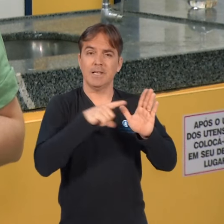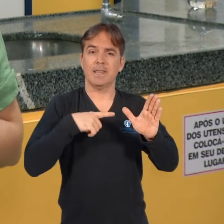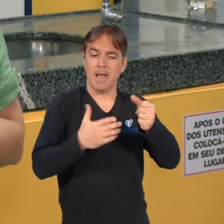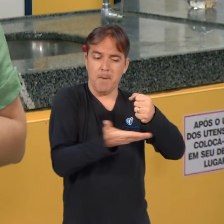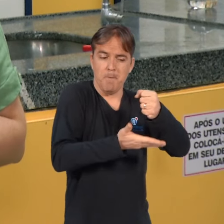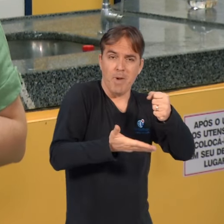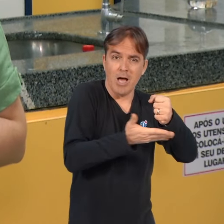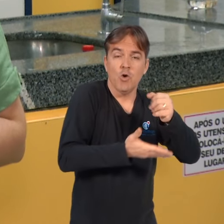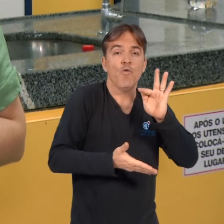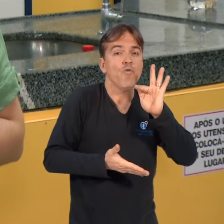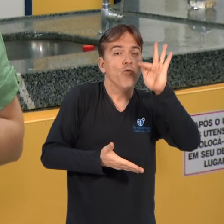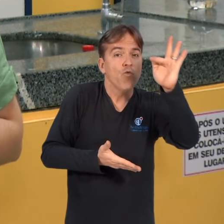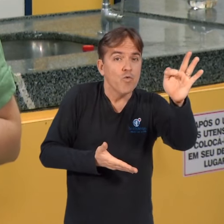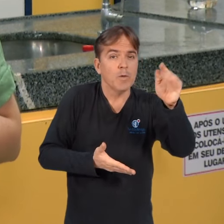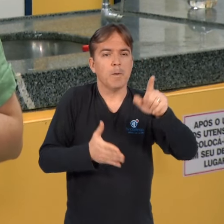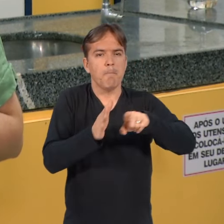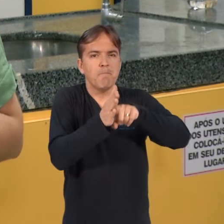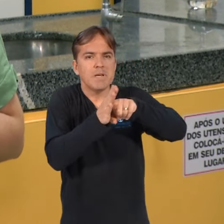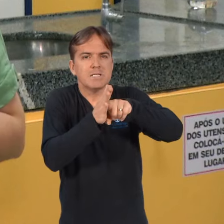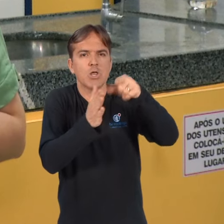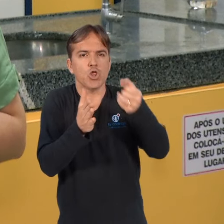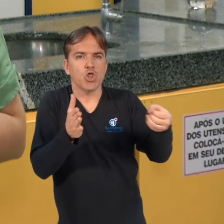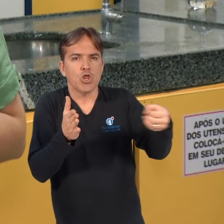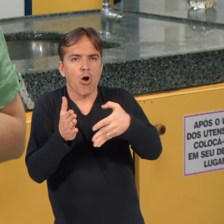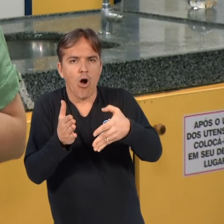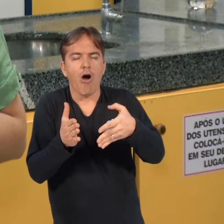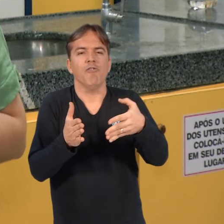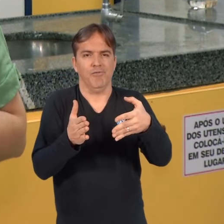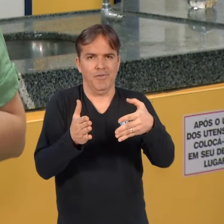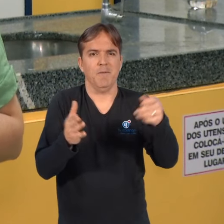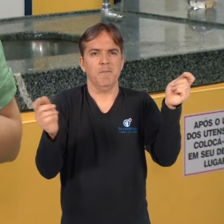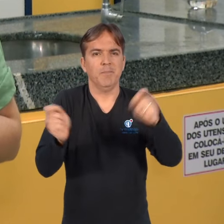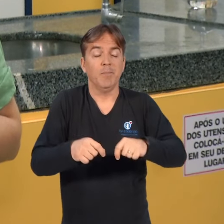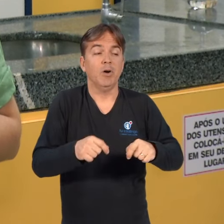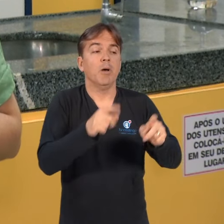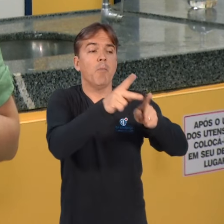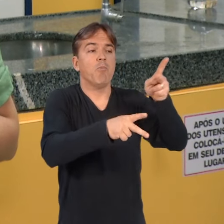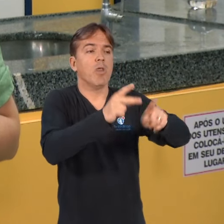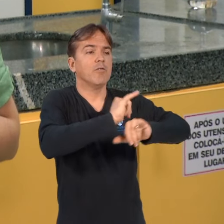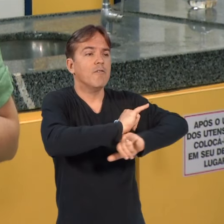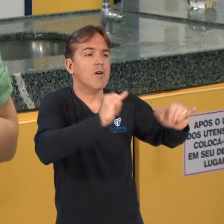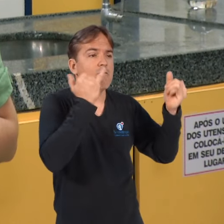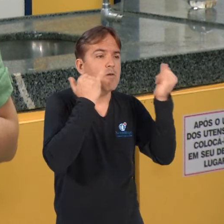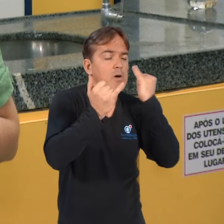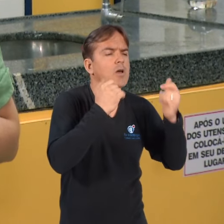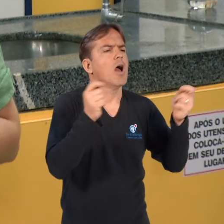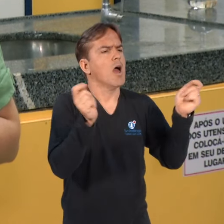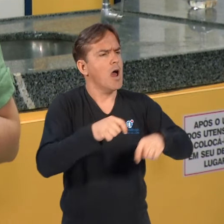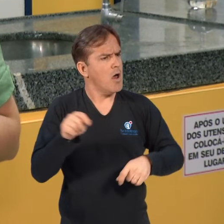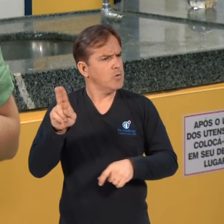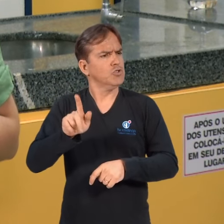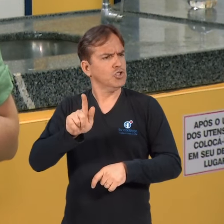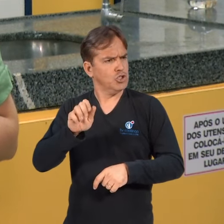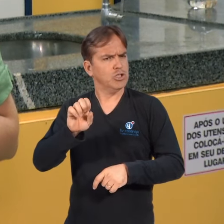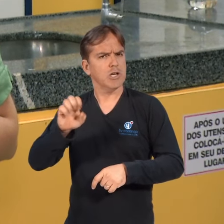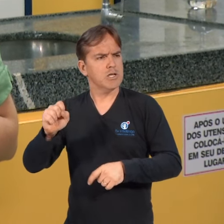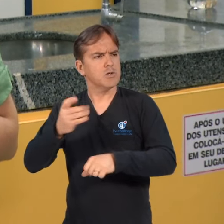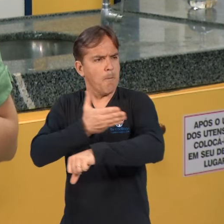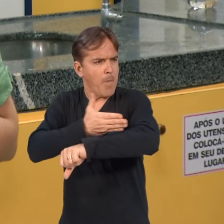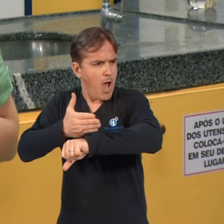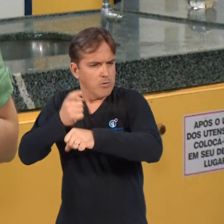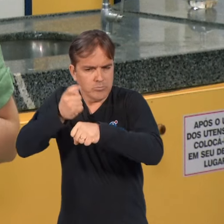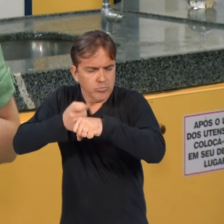embasamento para pesquisas futuras e também para trazer para a população essa informação de que é um material que pode ser sim